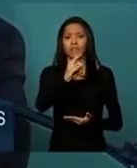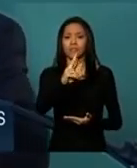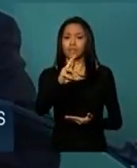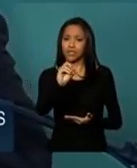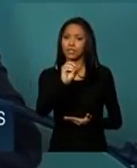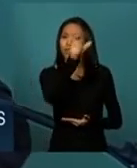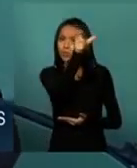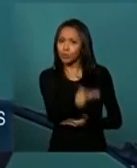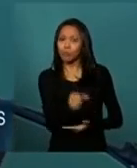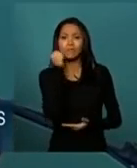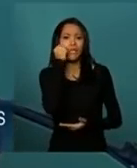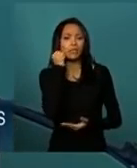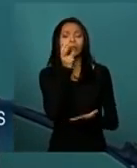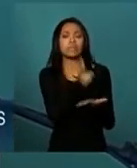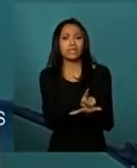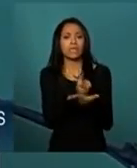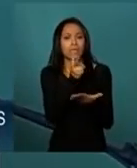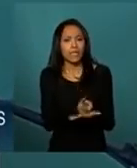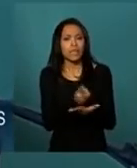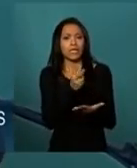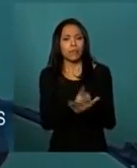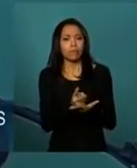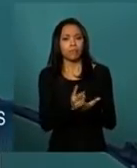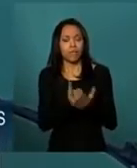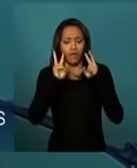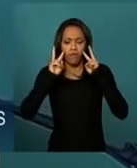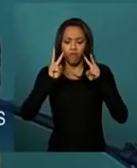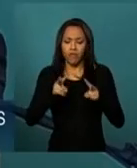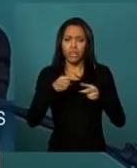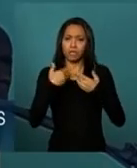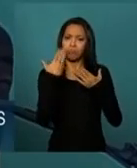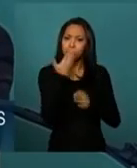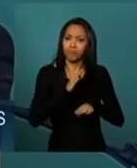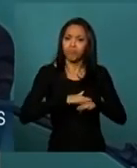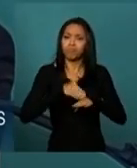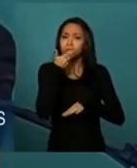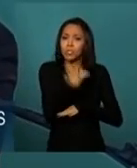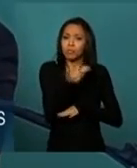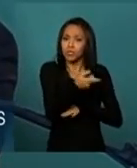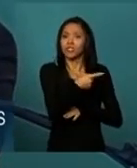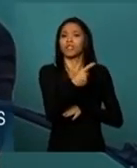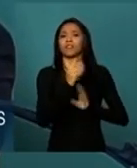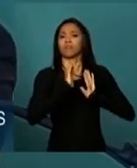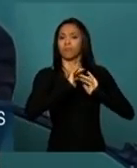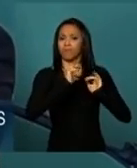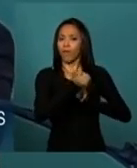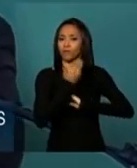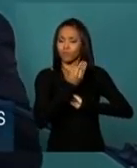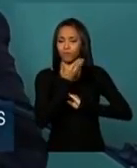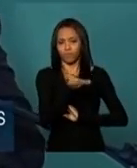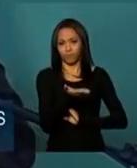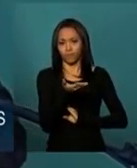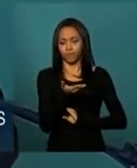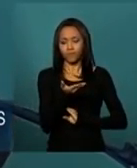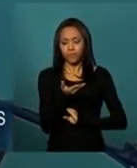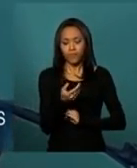momentos esteve ao lado das reivindicações de Teresina no Ministério da Cidade. Gostaria